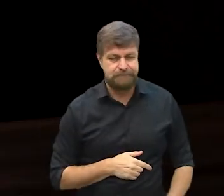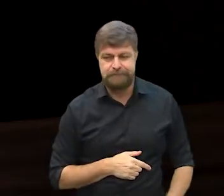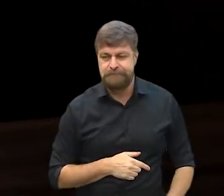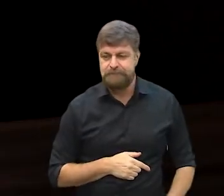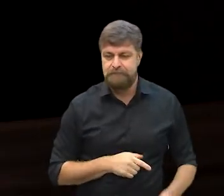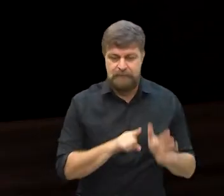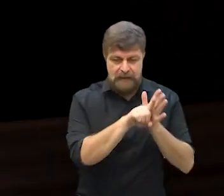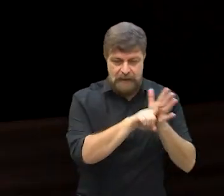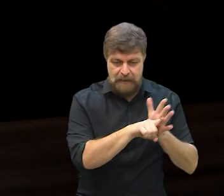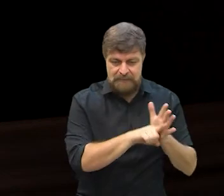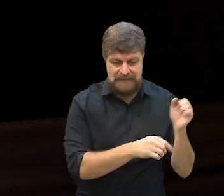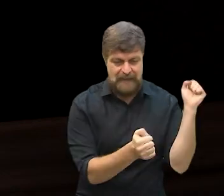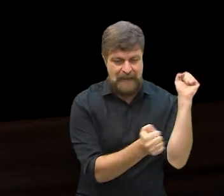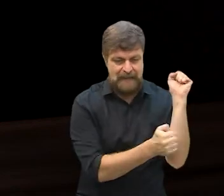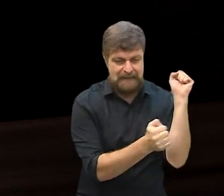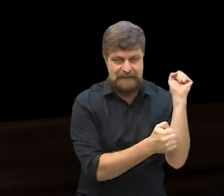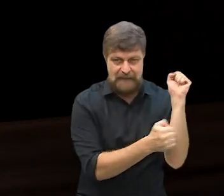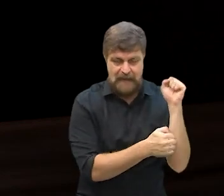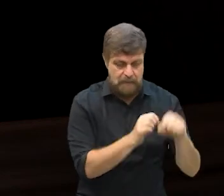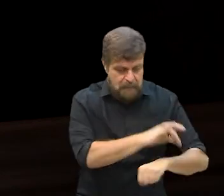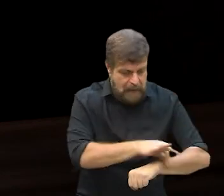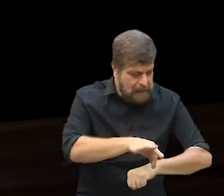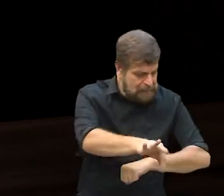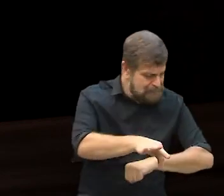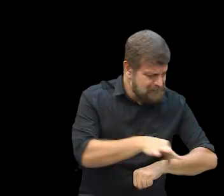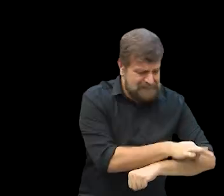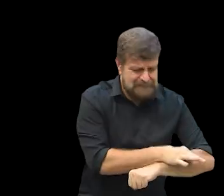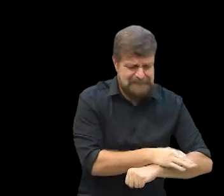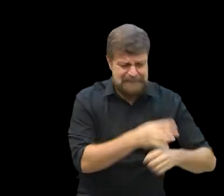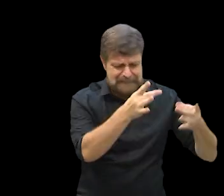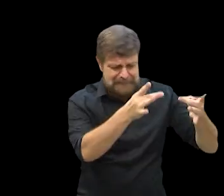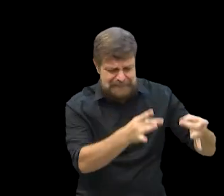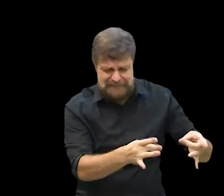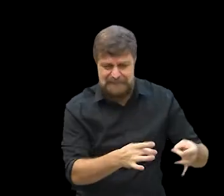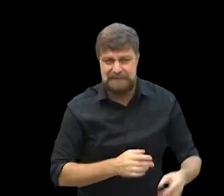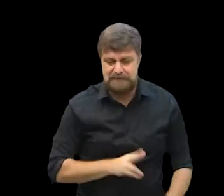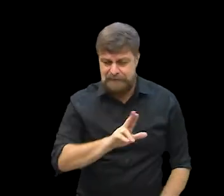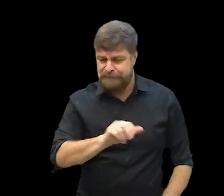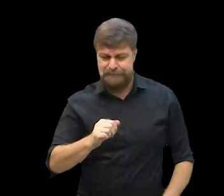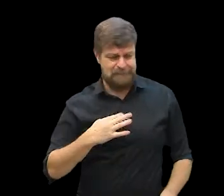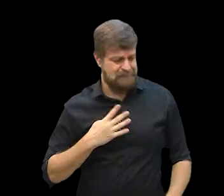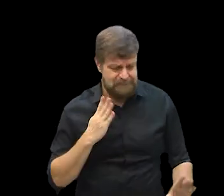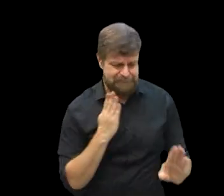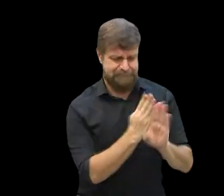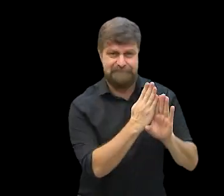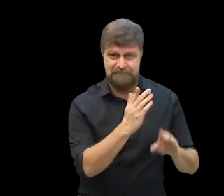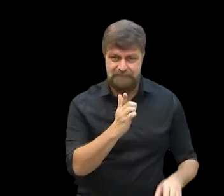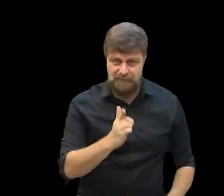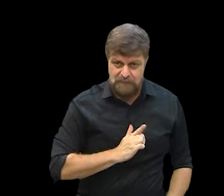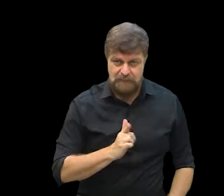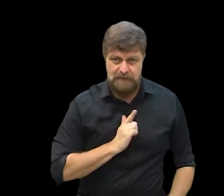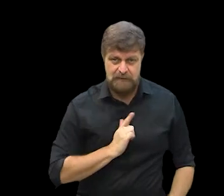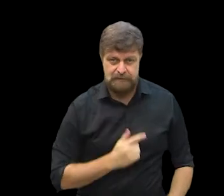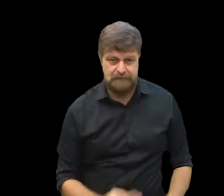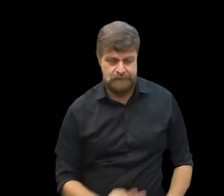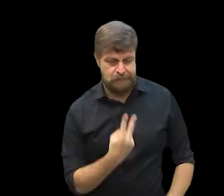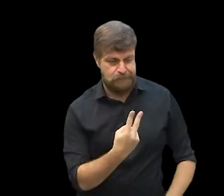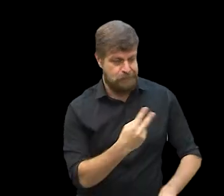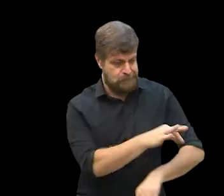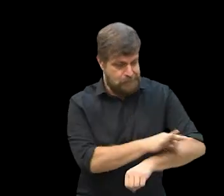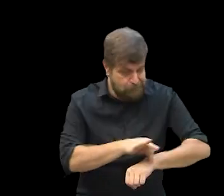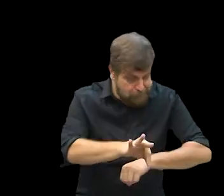na cotação o pessoal fala tábua de 2,5, mas a tábua nunca é de 2,5 centímetros, é sempre